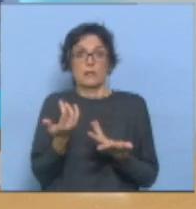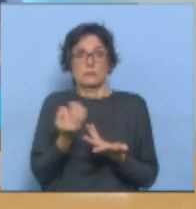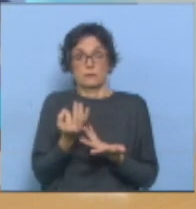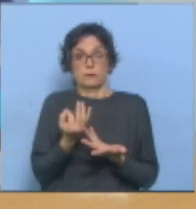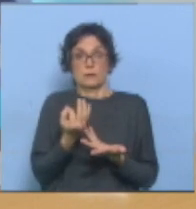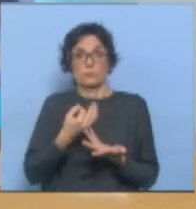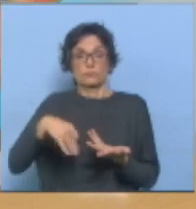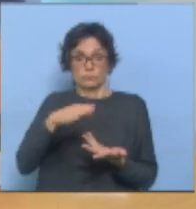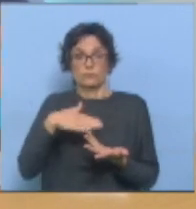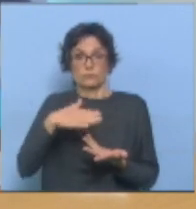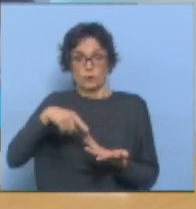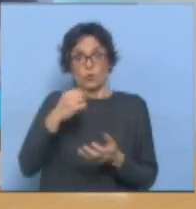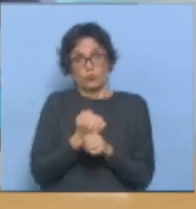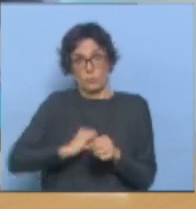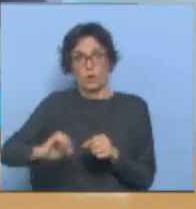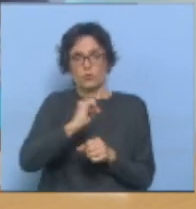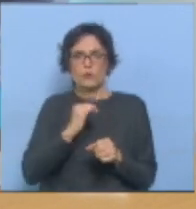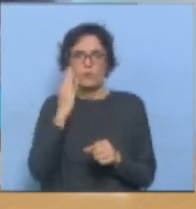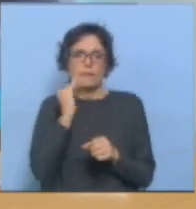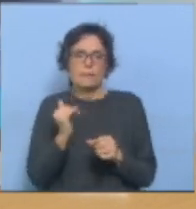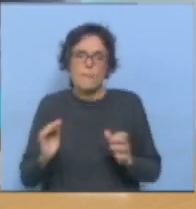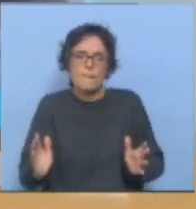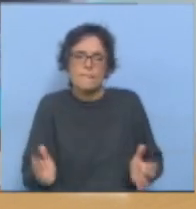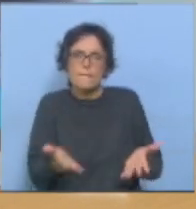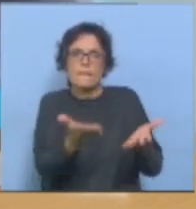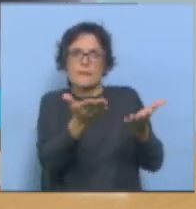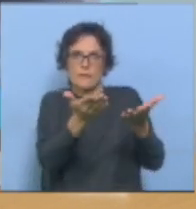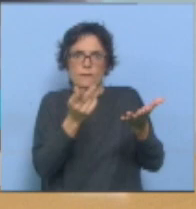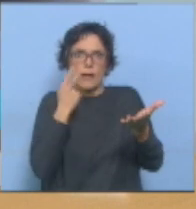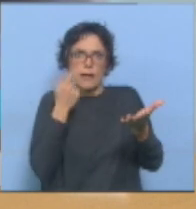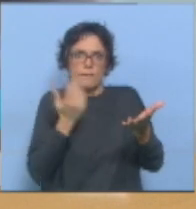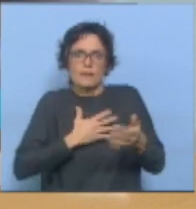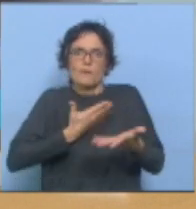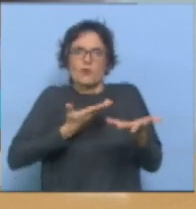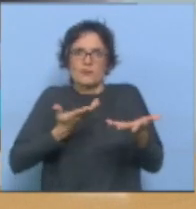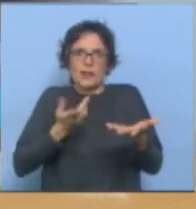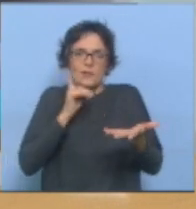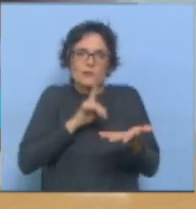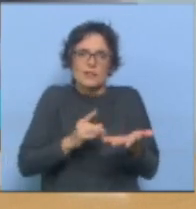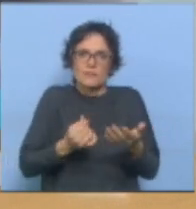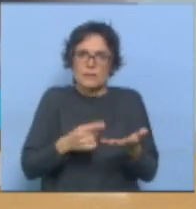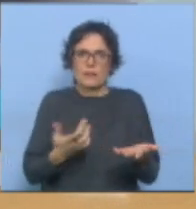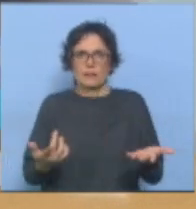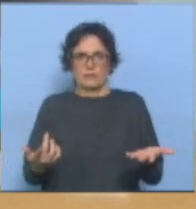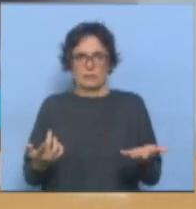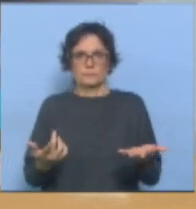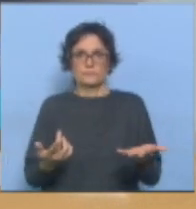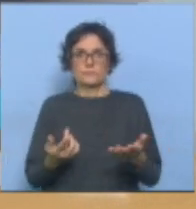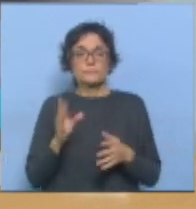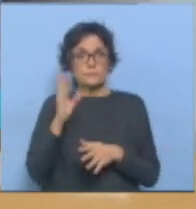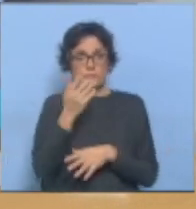Quer medicamentosamente, quer psicologicamente. E é isso que as pessoas, quando começam a recuperar da sua